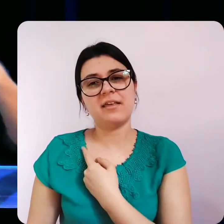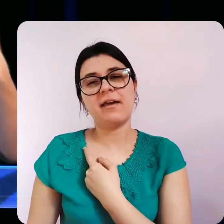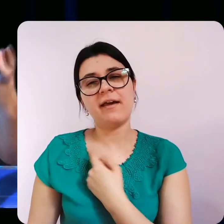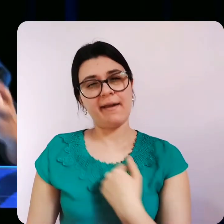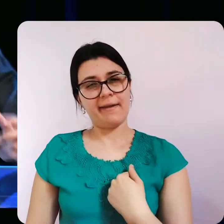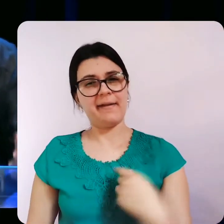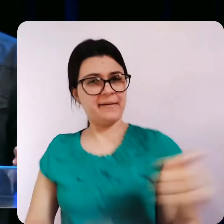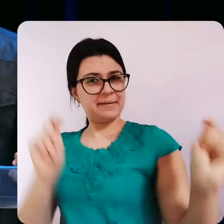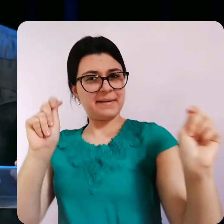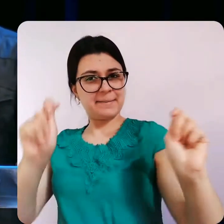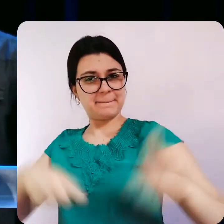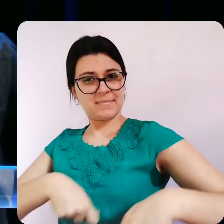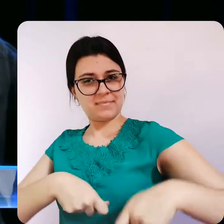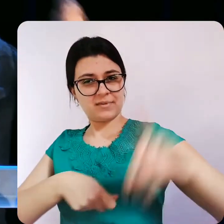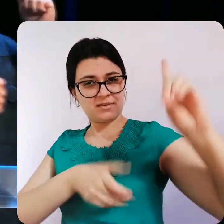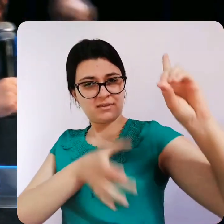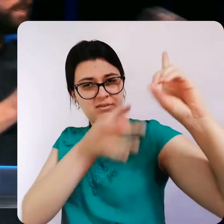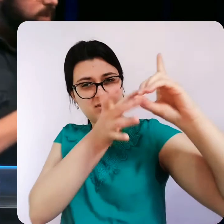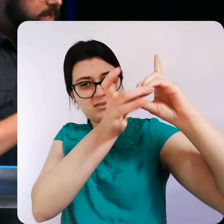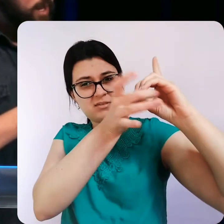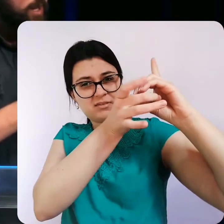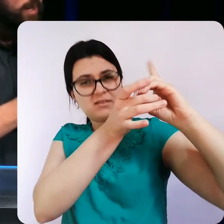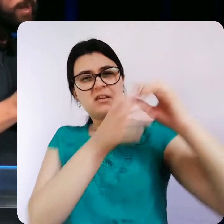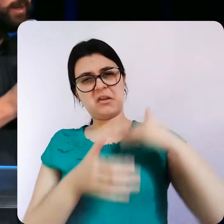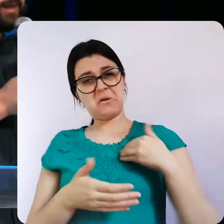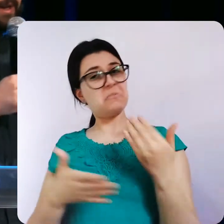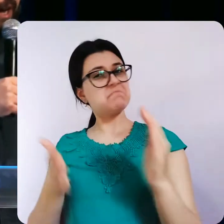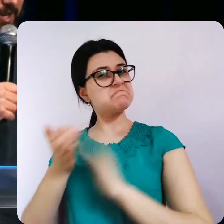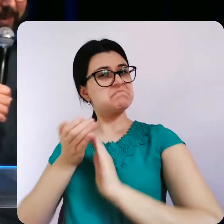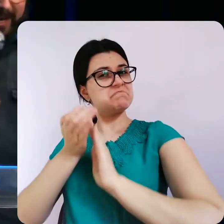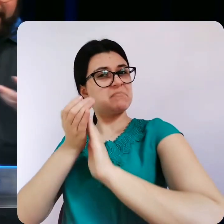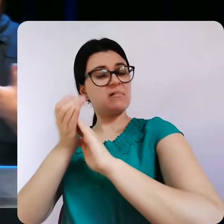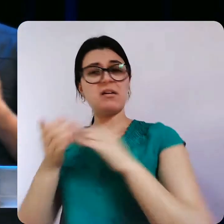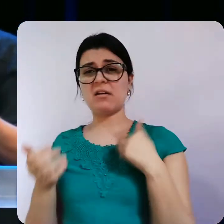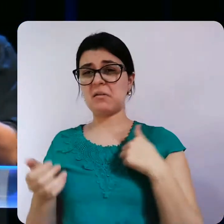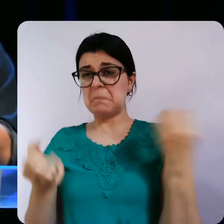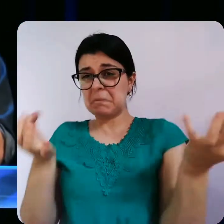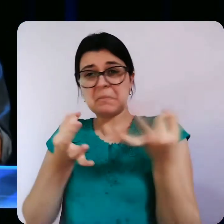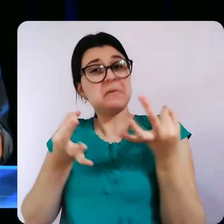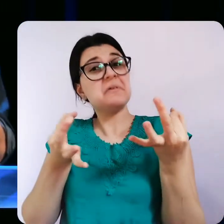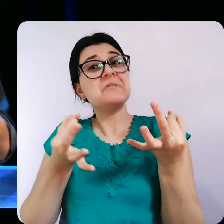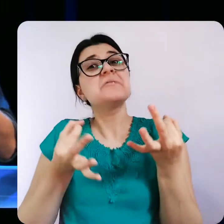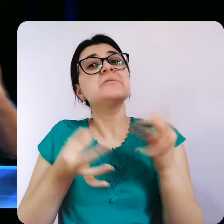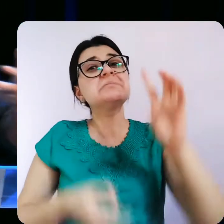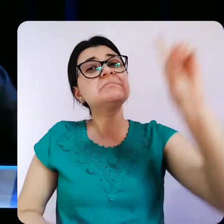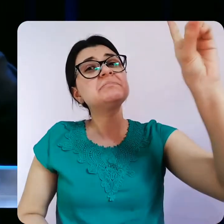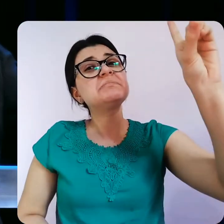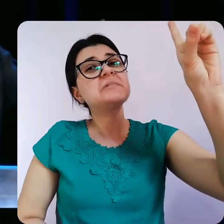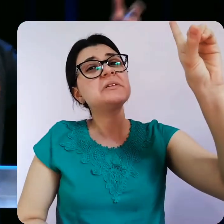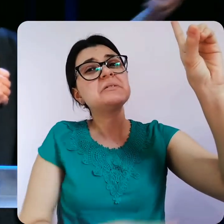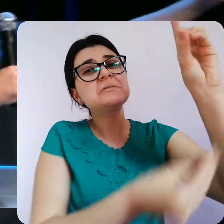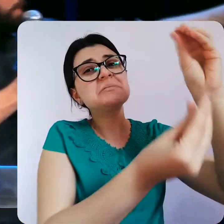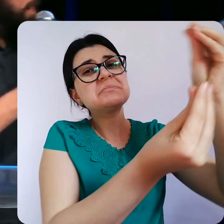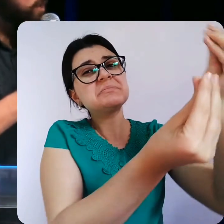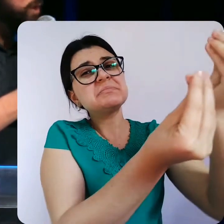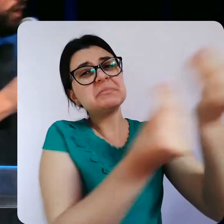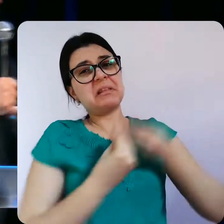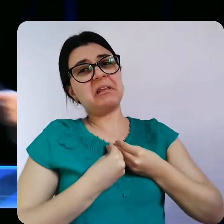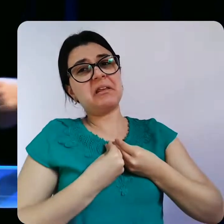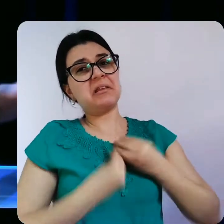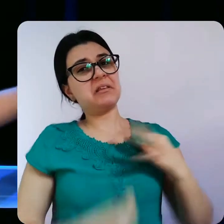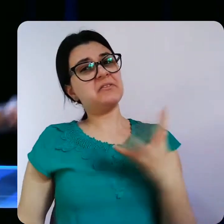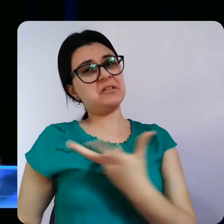por aquilo que nós fazemos? É como se Deus desse um presente pra gente, a gente pega aquele presente, aí devolve o presente. Não, eu quero devolver esse